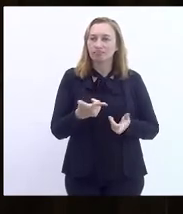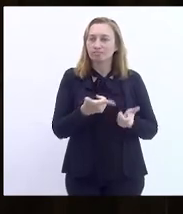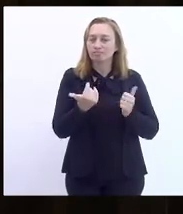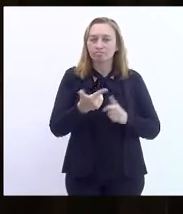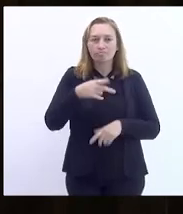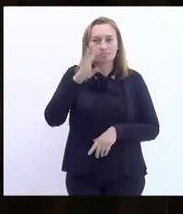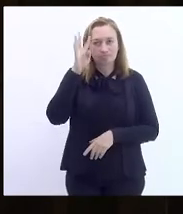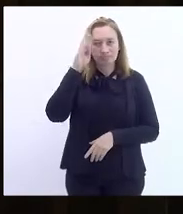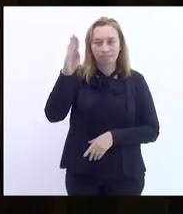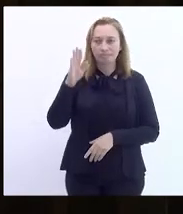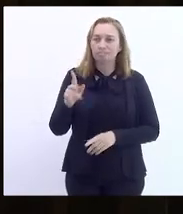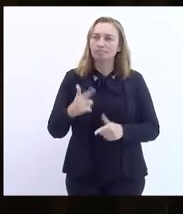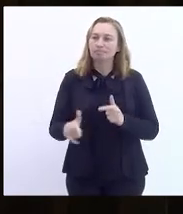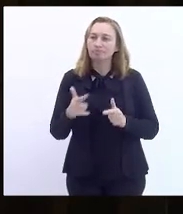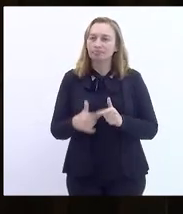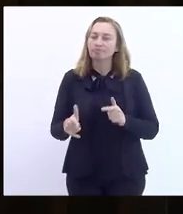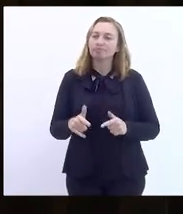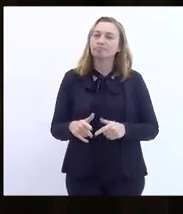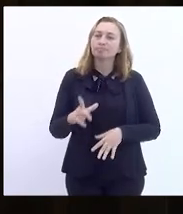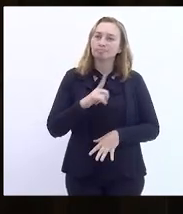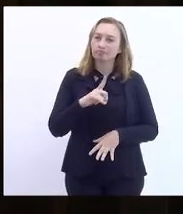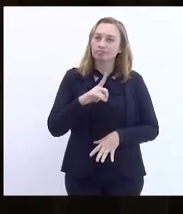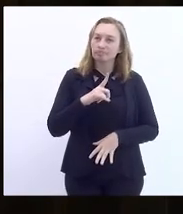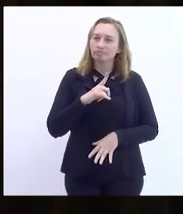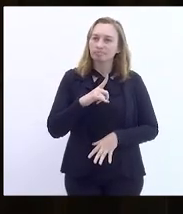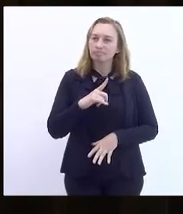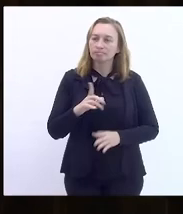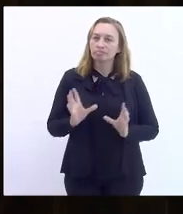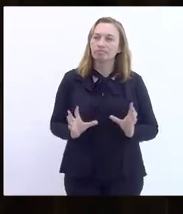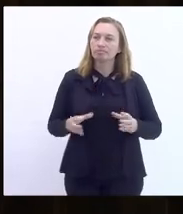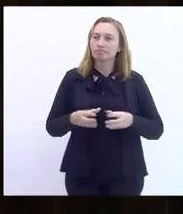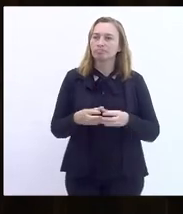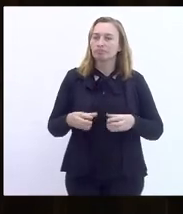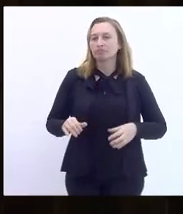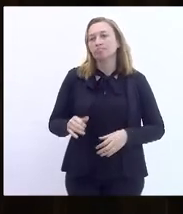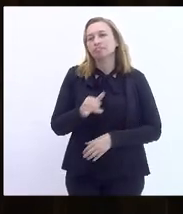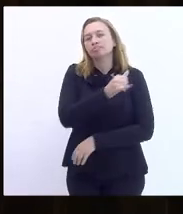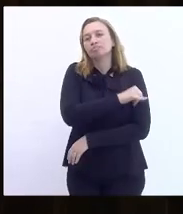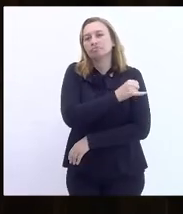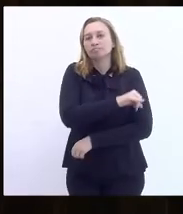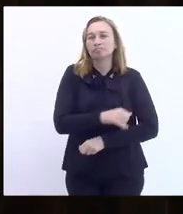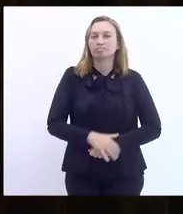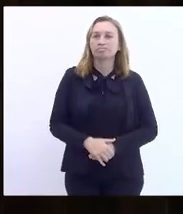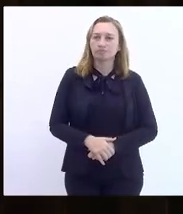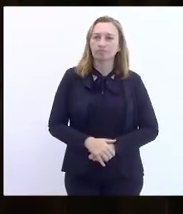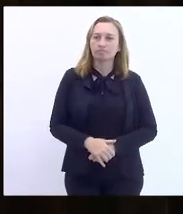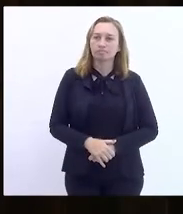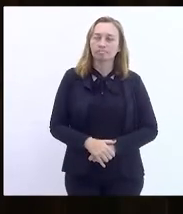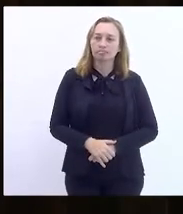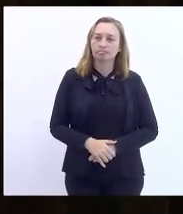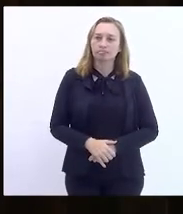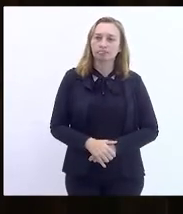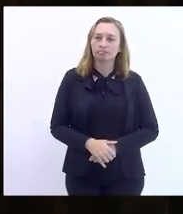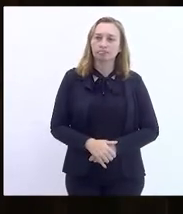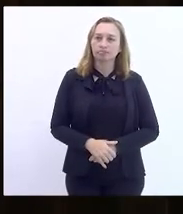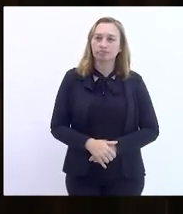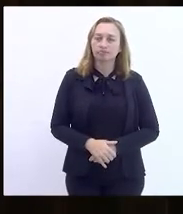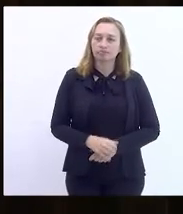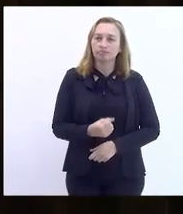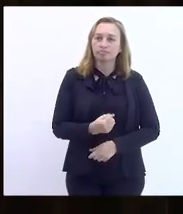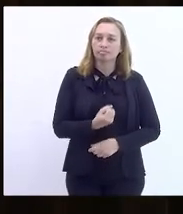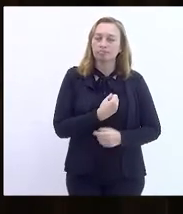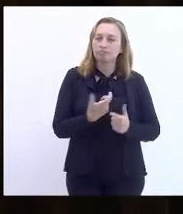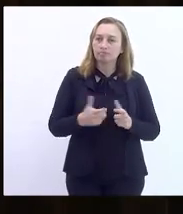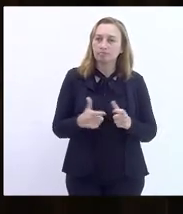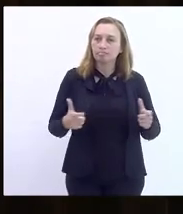principal problema um dos principais problemas que a gente tem nas comunidades do Rio de Janeiro que Abarca a maioria